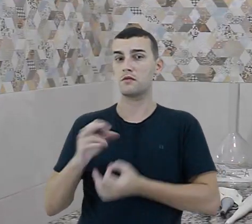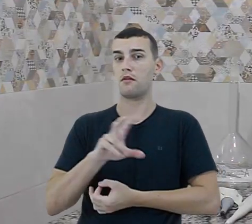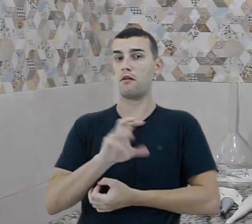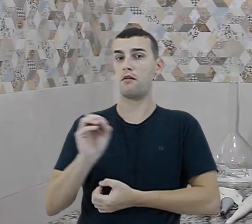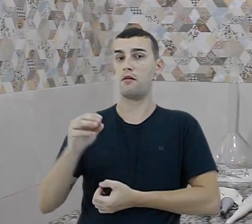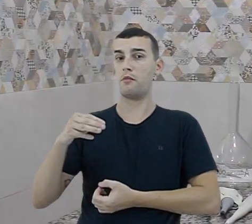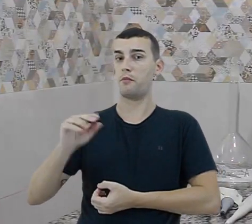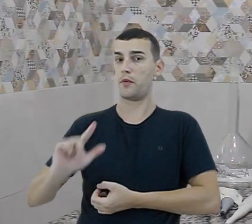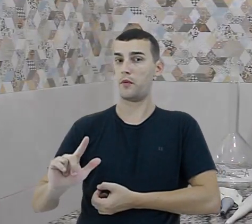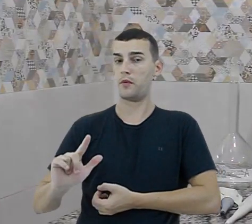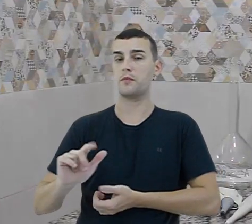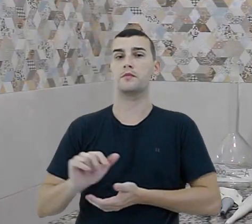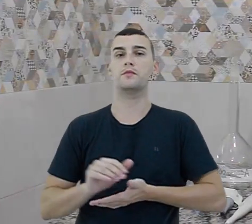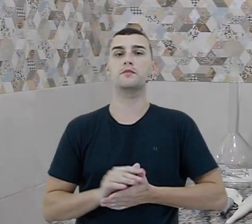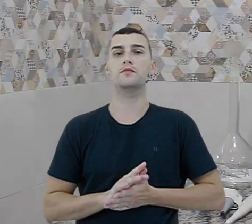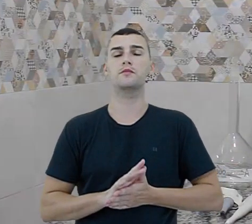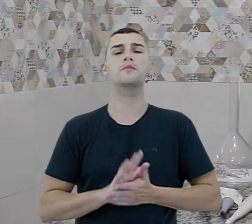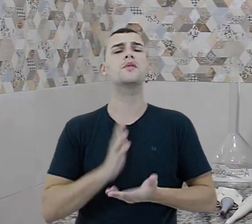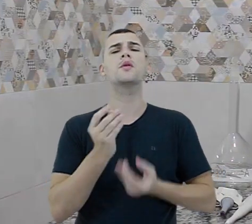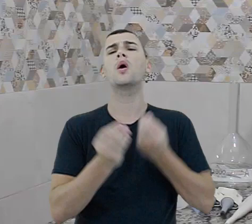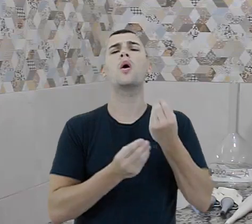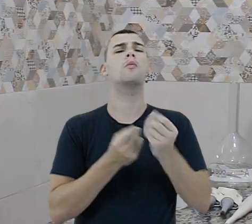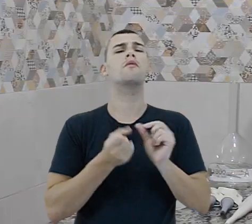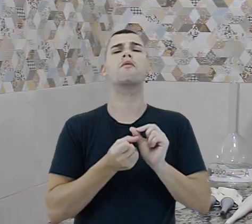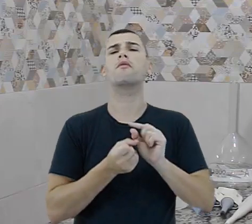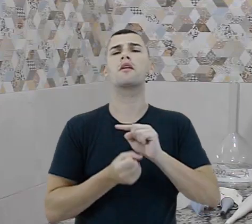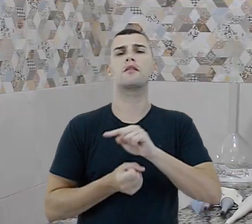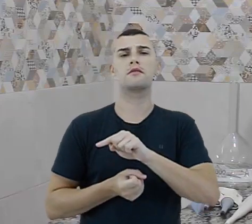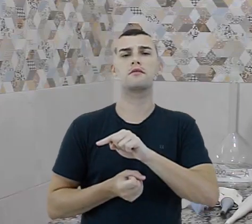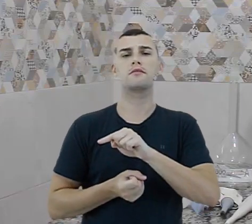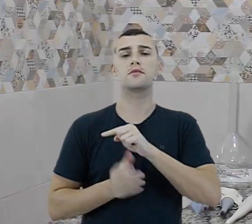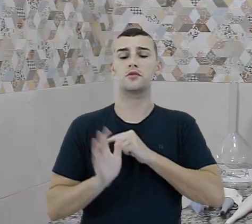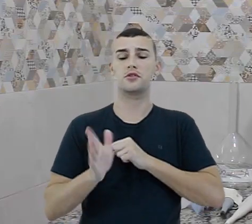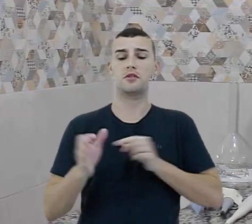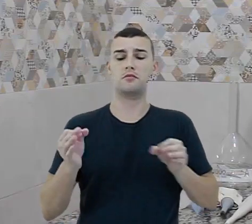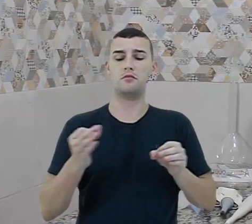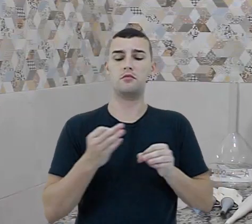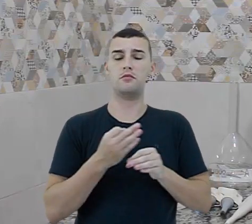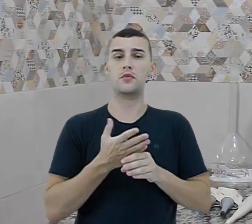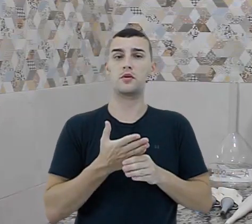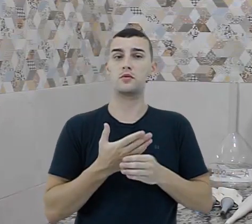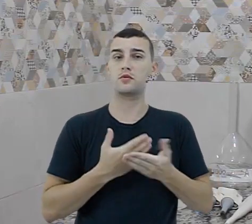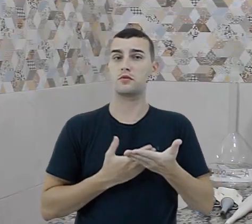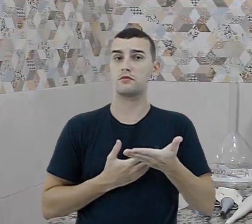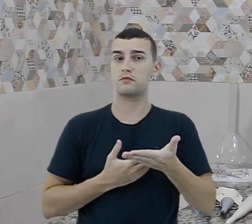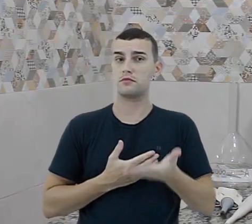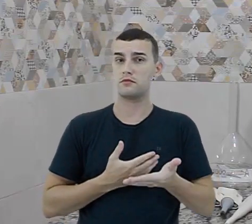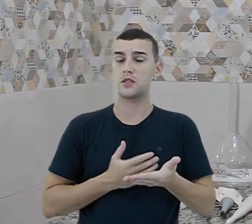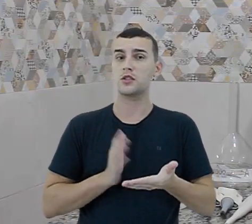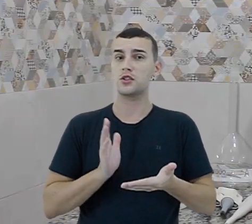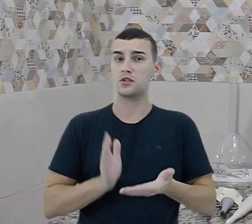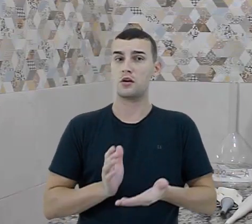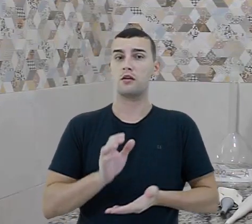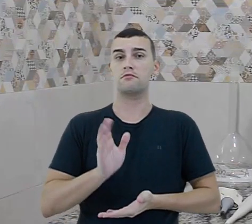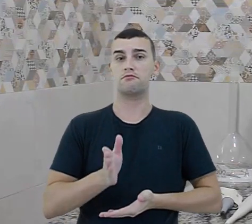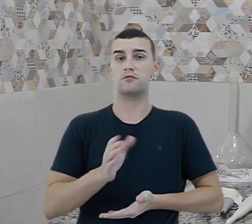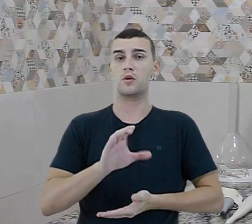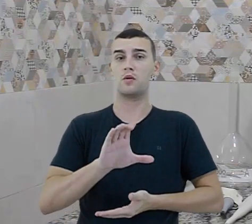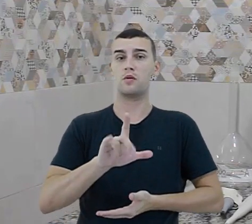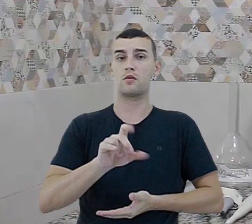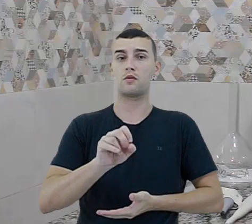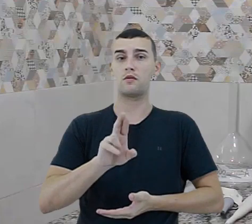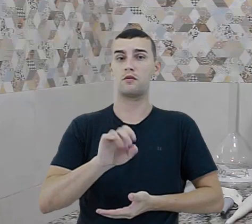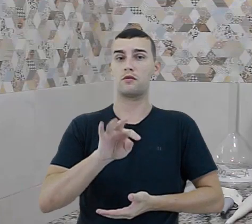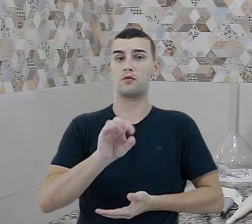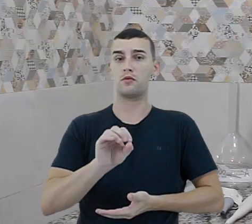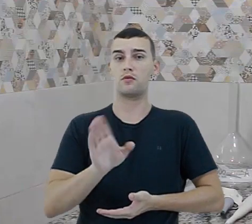volume preciso de 500 ml. Então, como nós vamos fazer isso? Eu já tenho aqui a quantidade de 5 gramas de